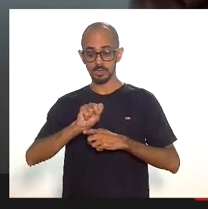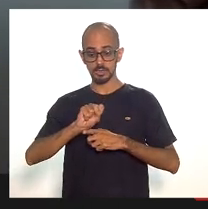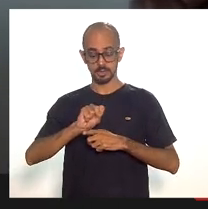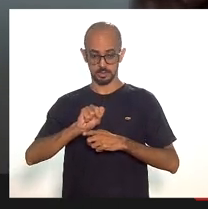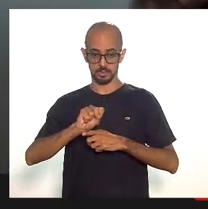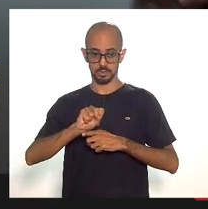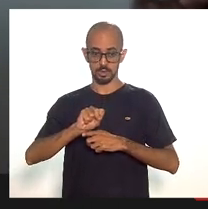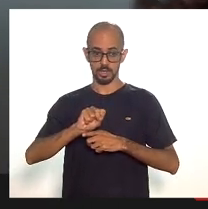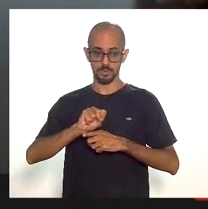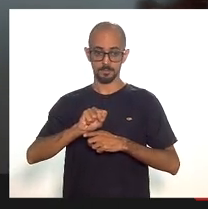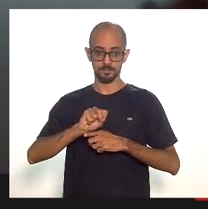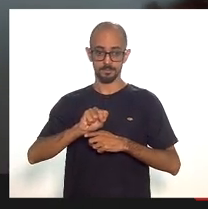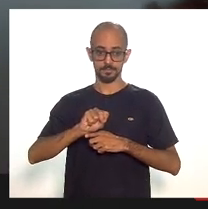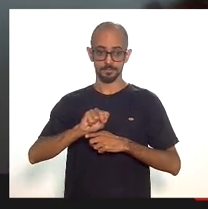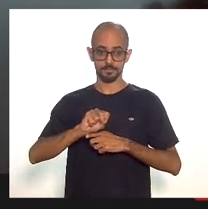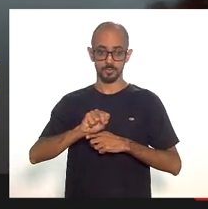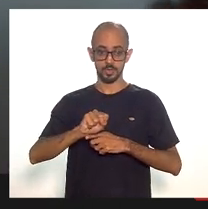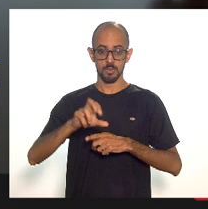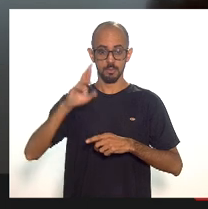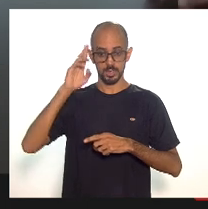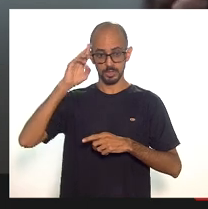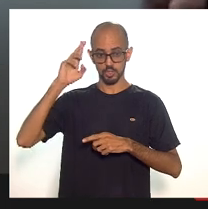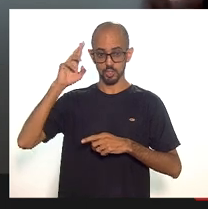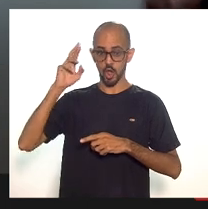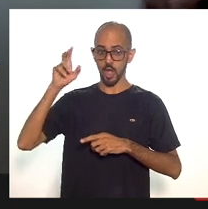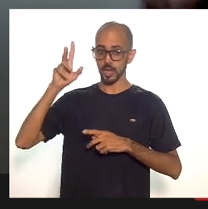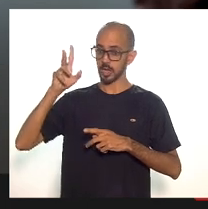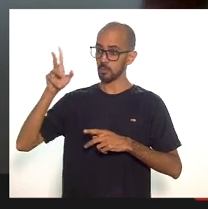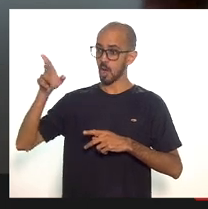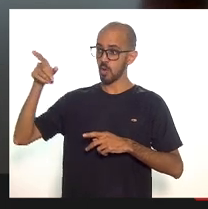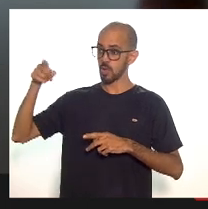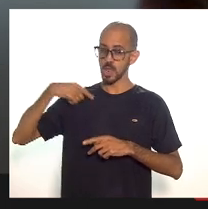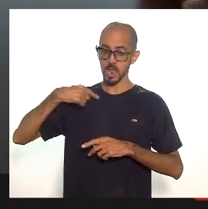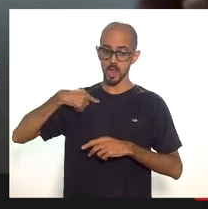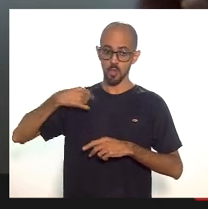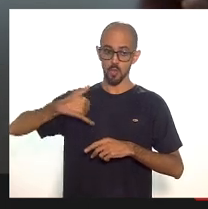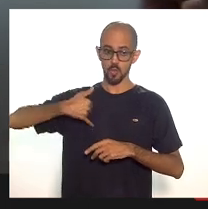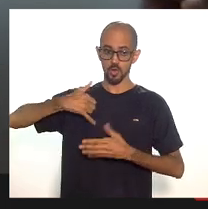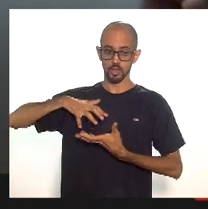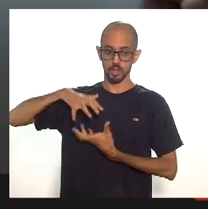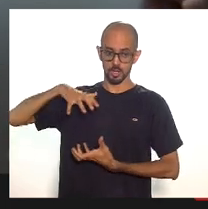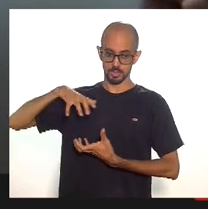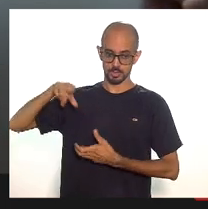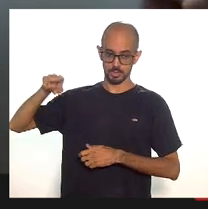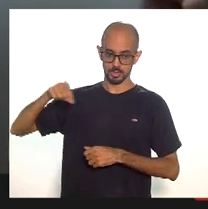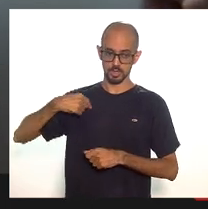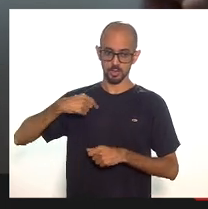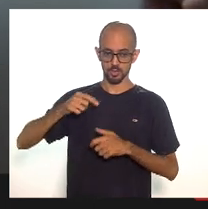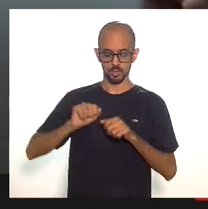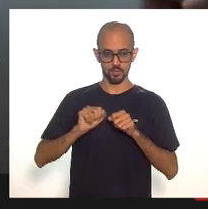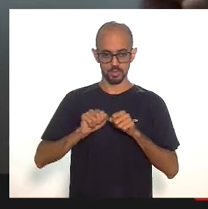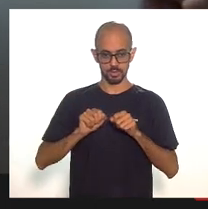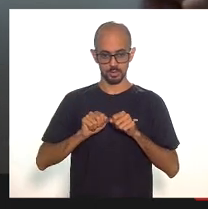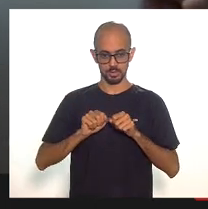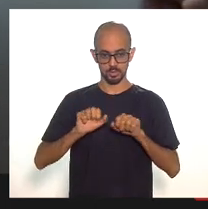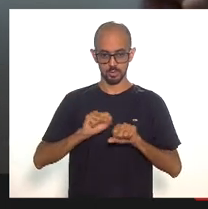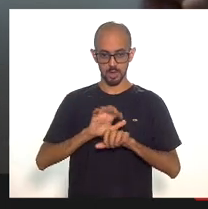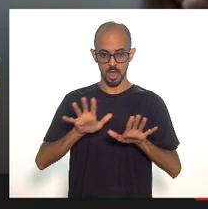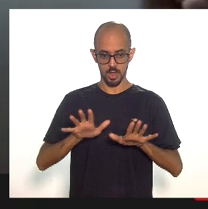doutora Marileia. Uma senhora, tão idosa quanto eu, está tomando a frente lá. Então, isso que eu estou fazendo, isso, bem claro, isso é coisa